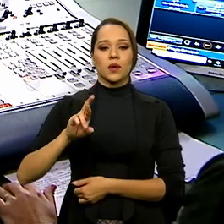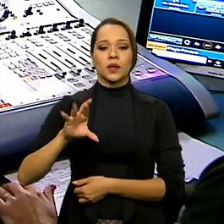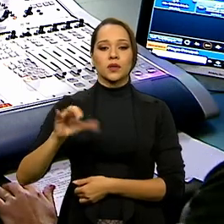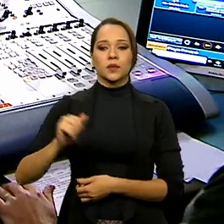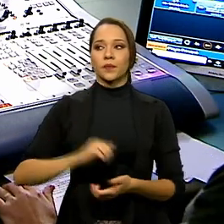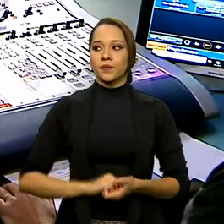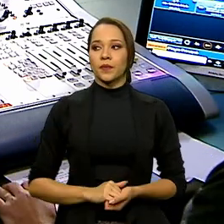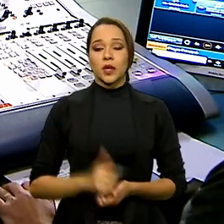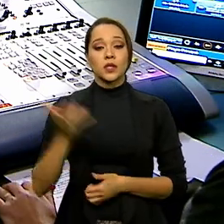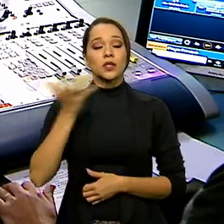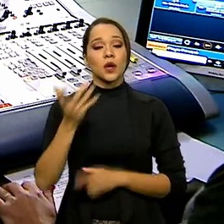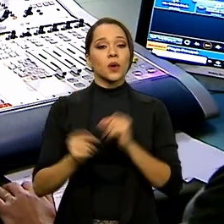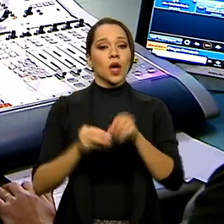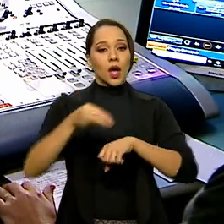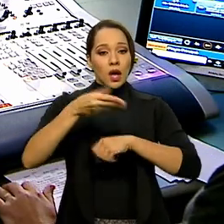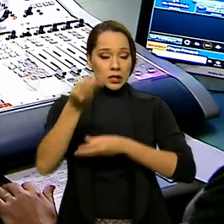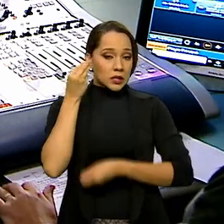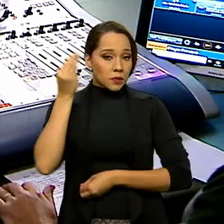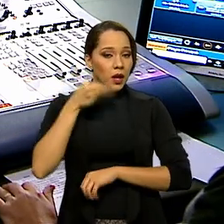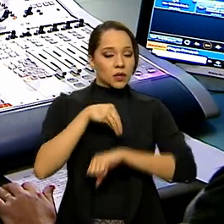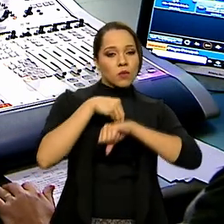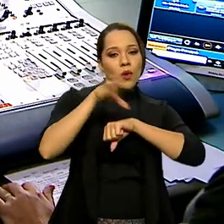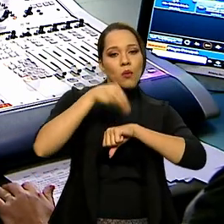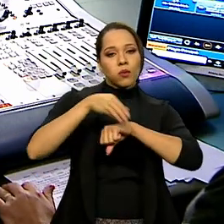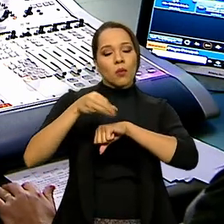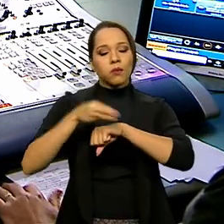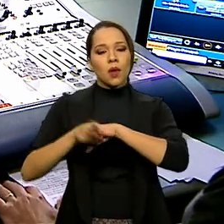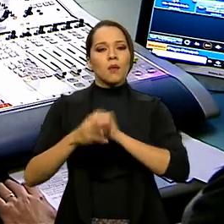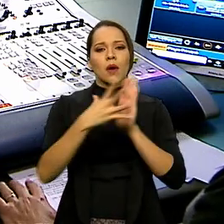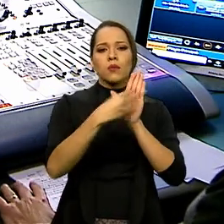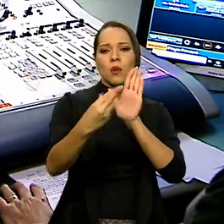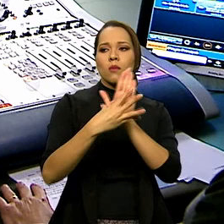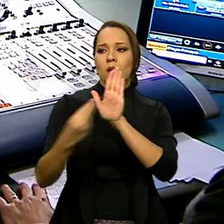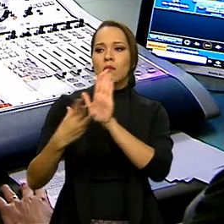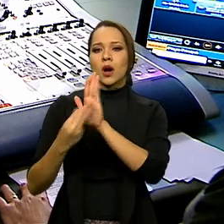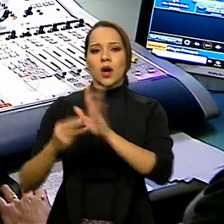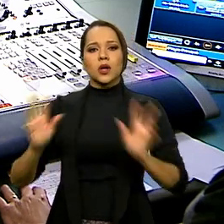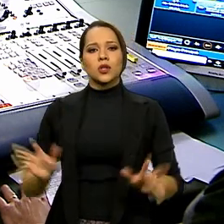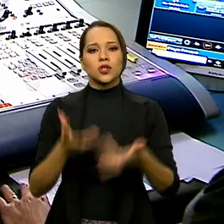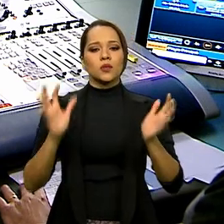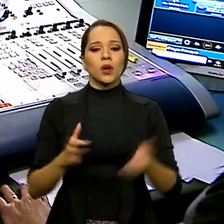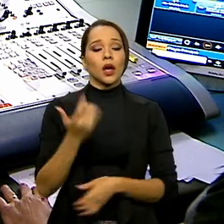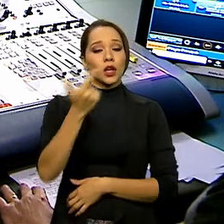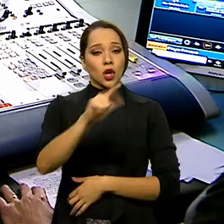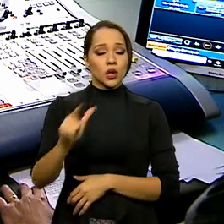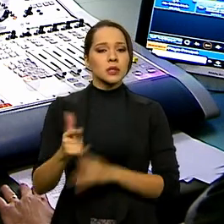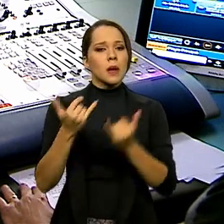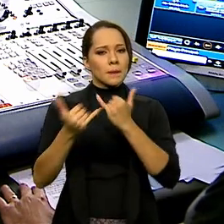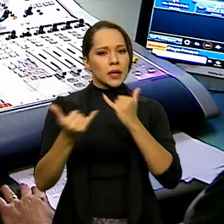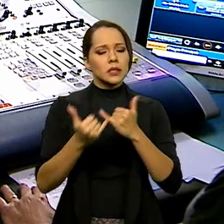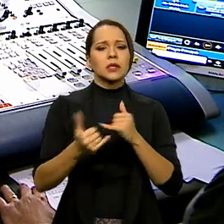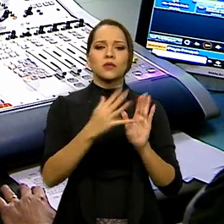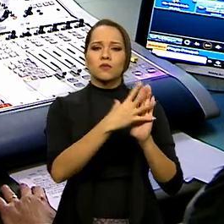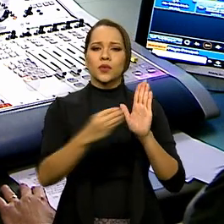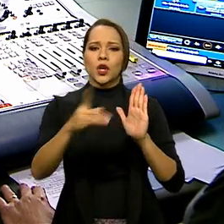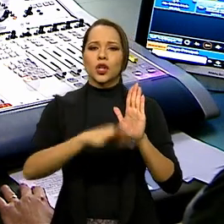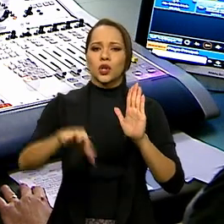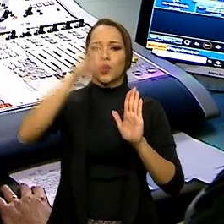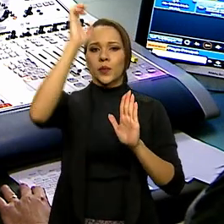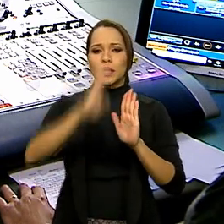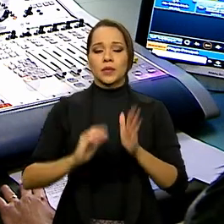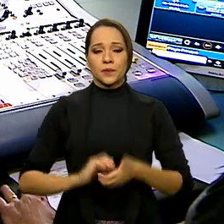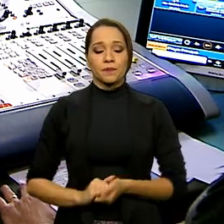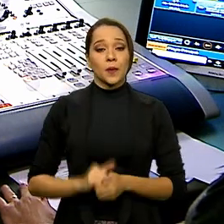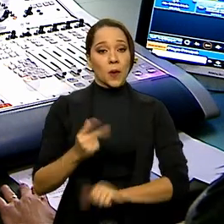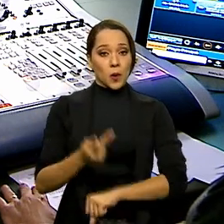Cunha. Nós queremos compartilhar essas experiências para replicar e estimular que outras iniciativas semelhantes sejam implantadas em todo o Brasil.